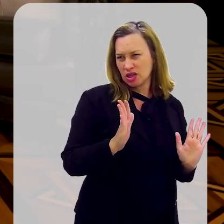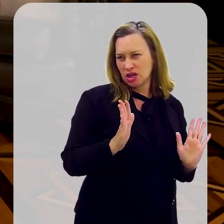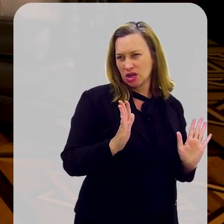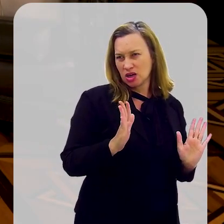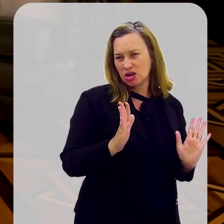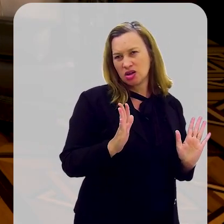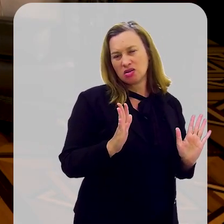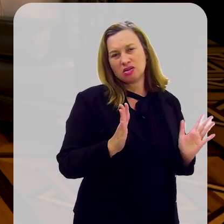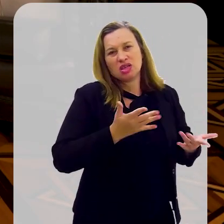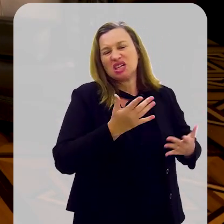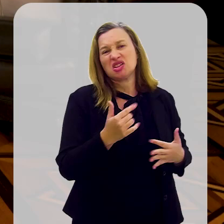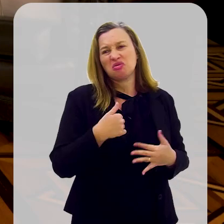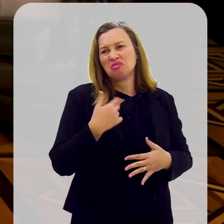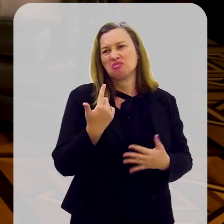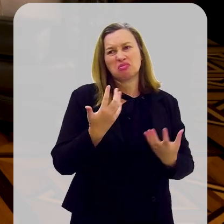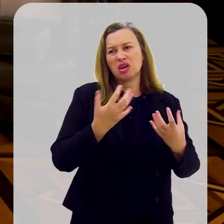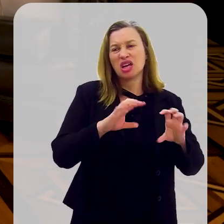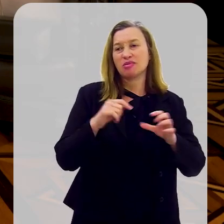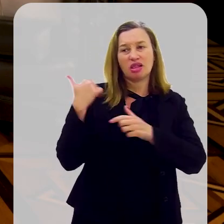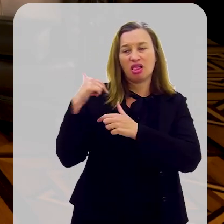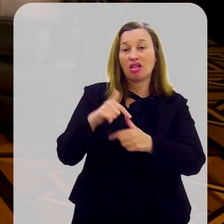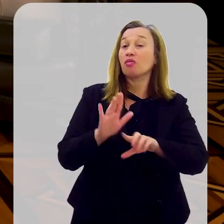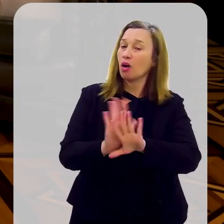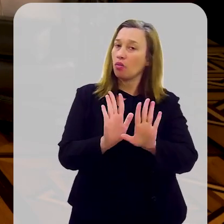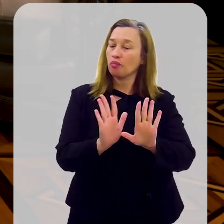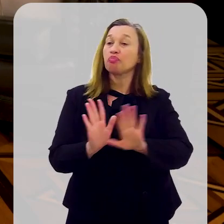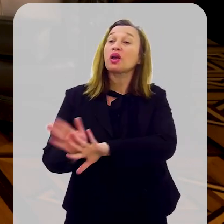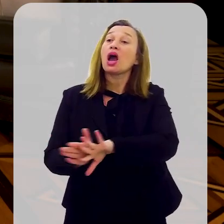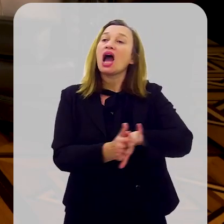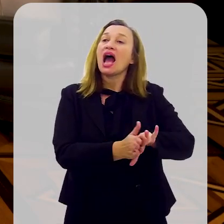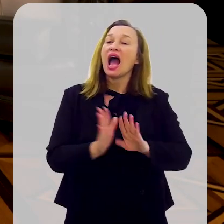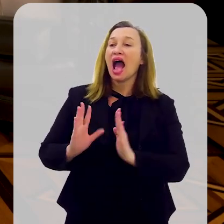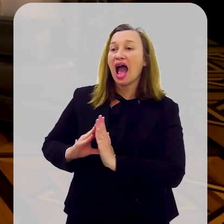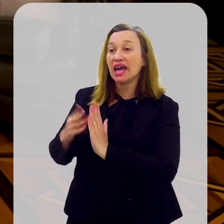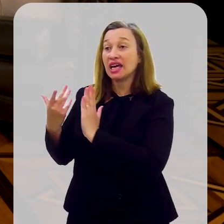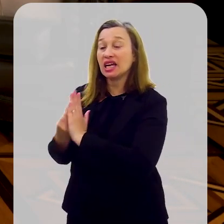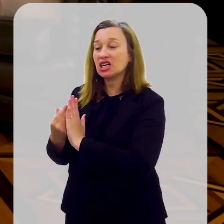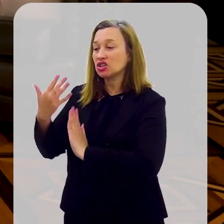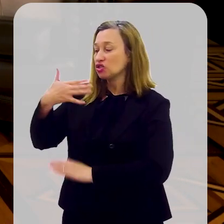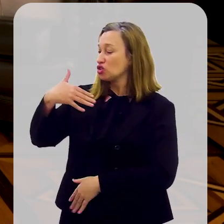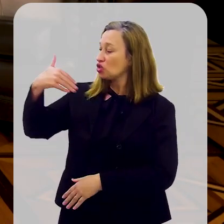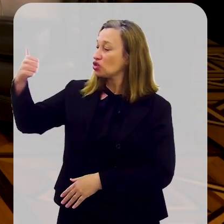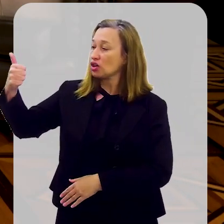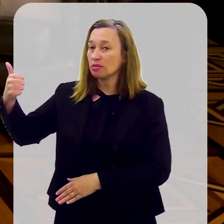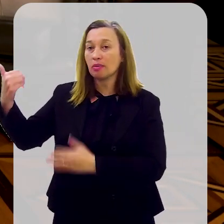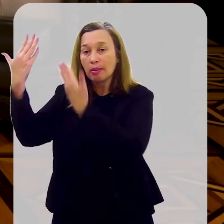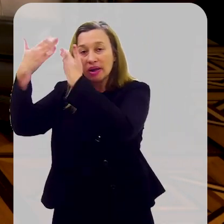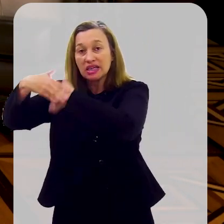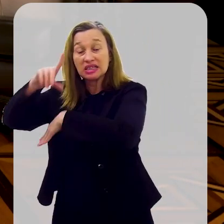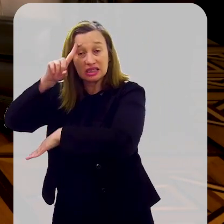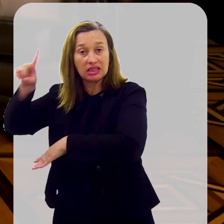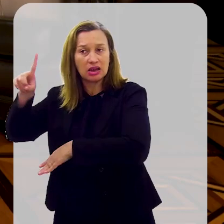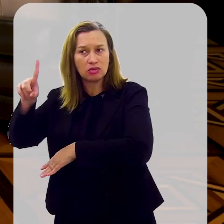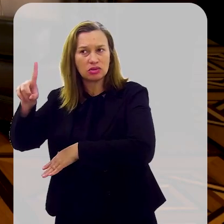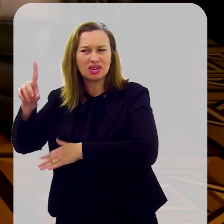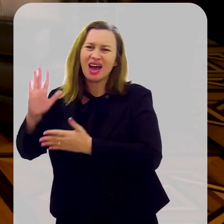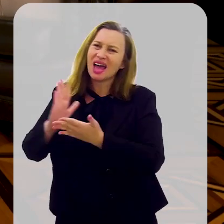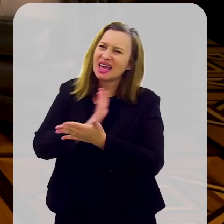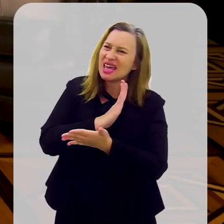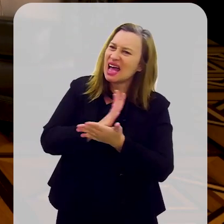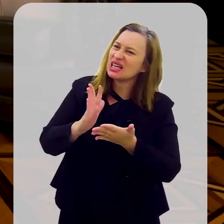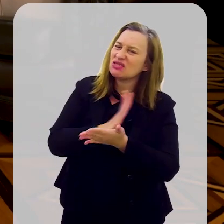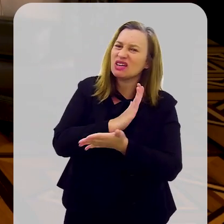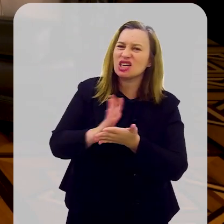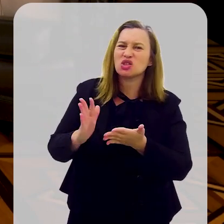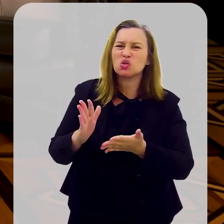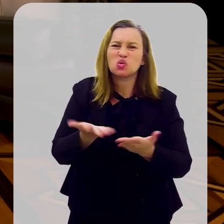aqui um retrógrado, não querendo ser aqui um careta, né? Pelo amor de Deus, não estou dizendo isso. A igreja te chama para o santuário.